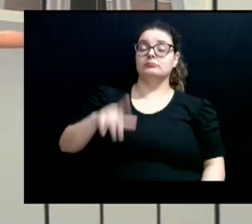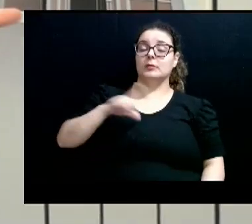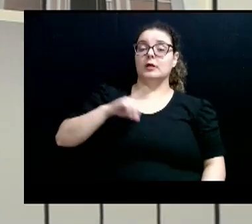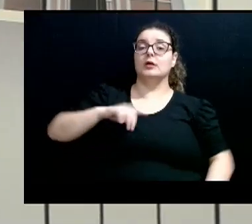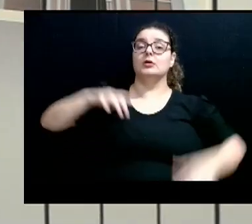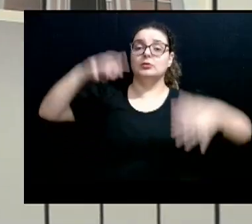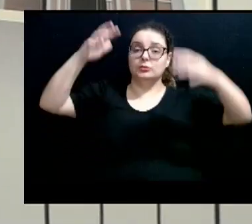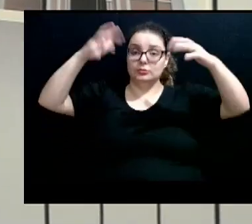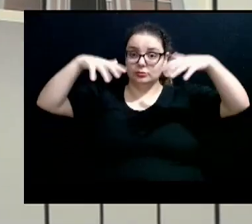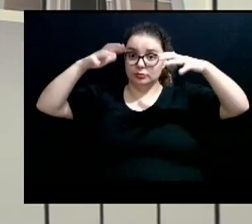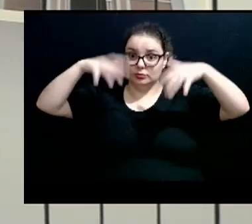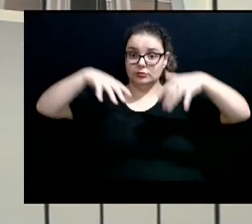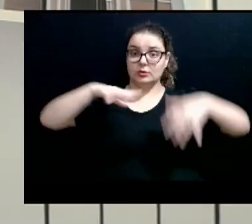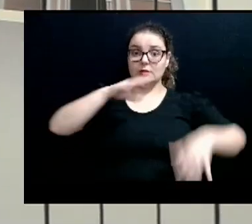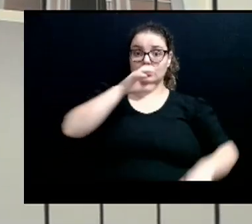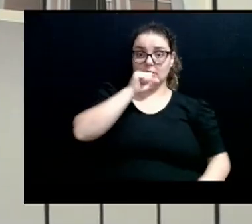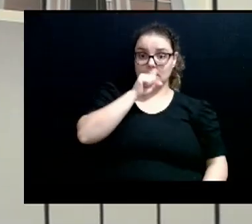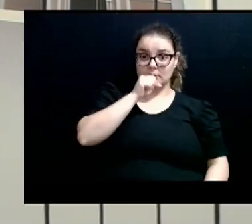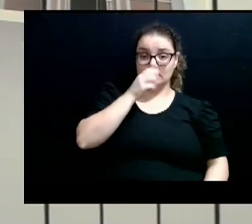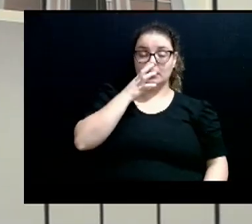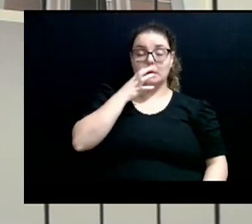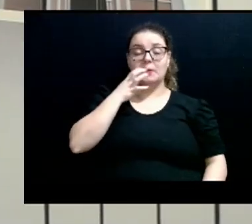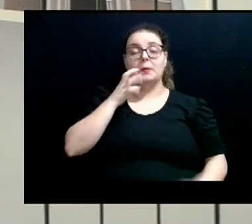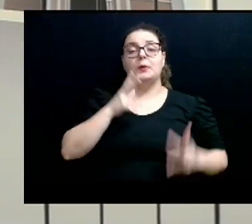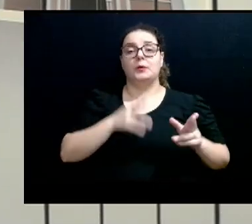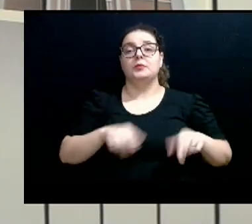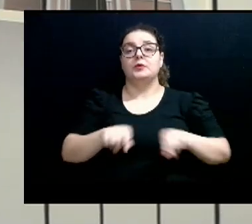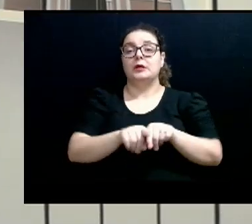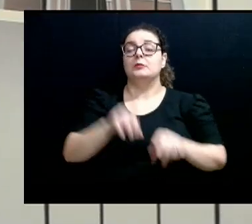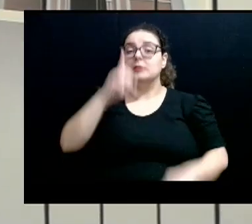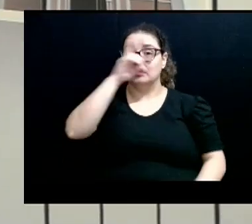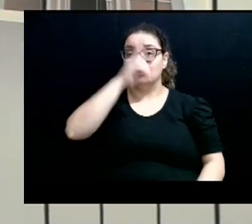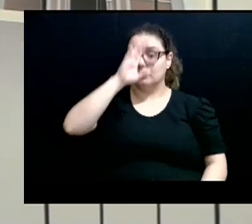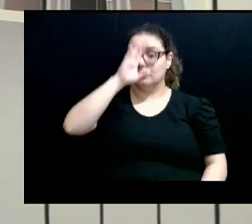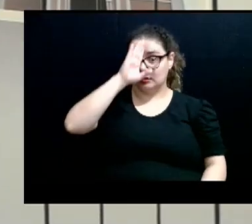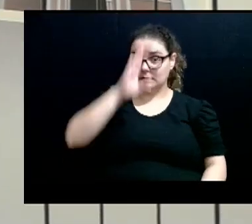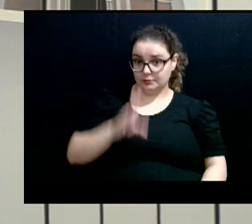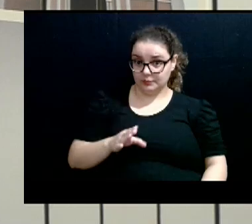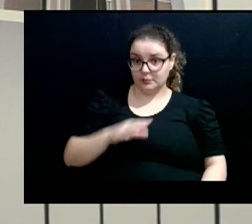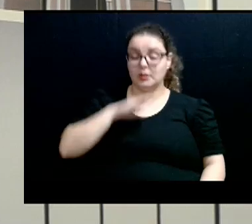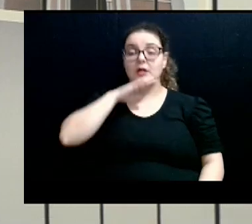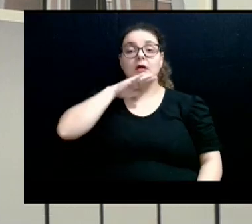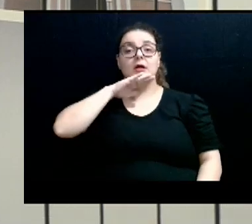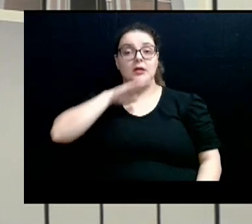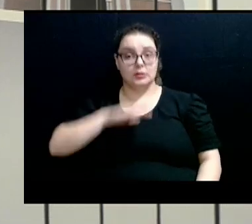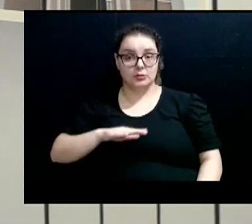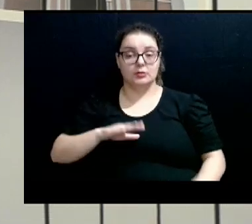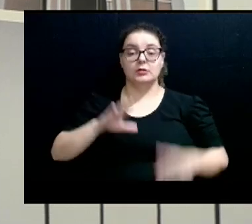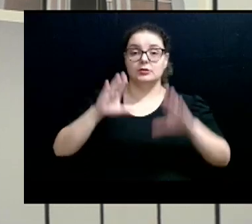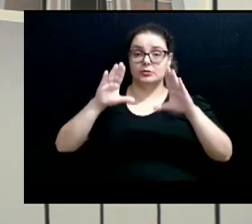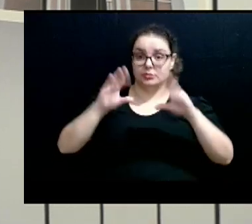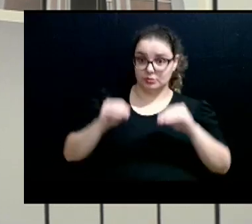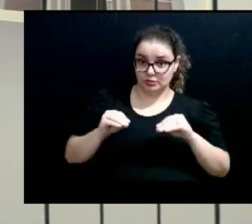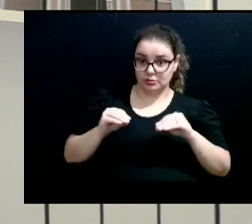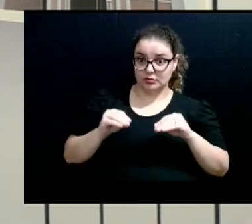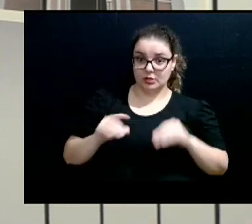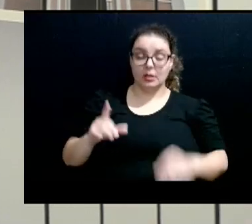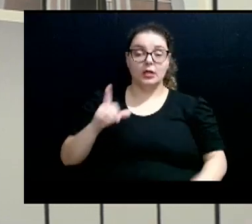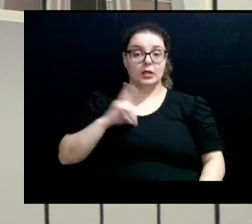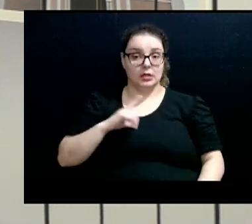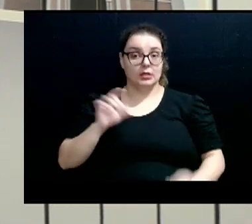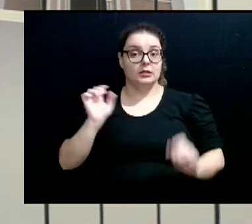para o sábado quanto para o domingo, principalmente à tarde e à noite. E existe a probabilidade